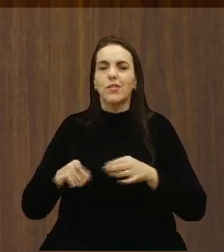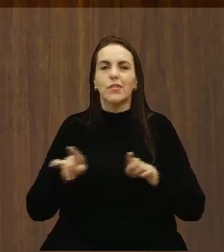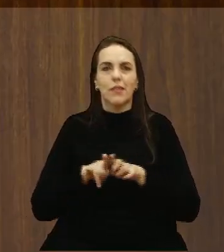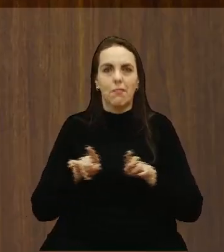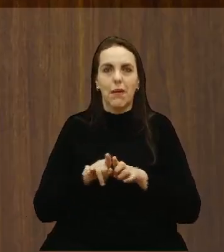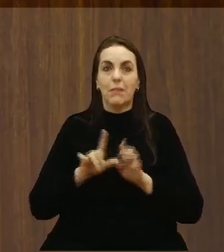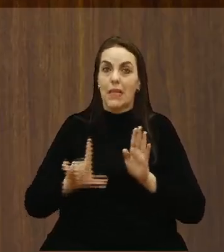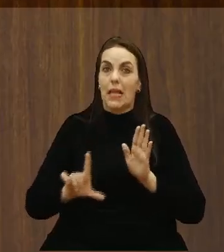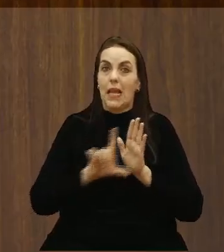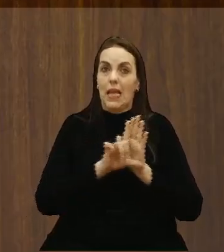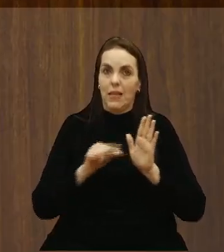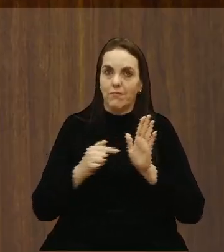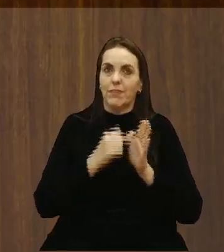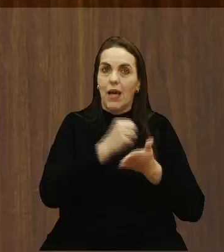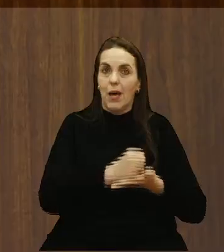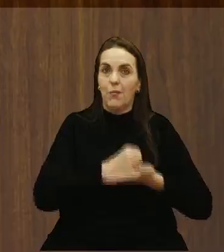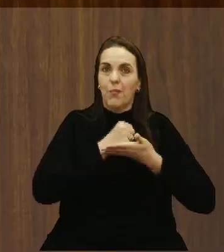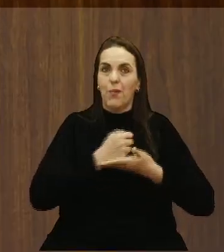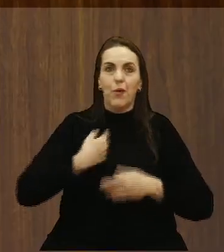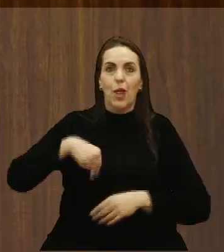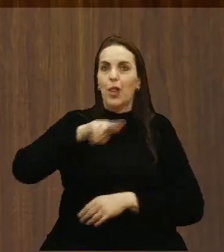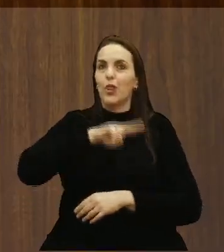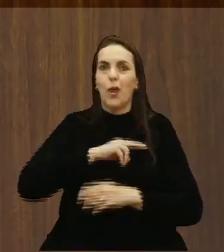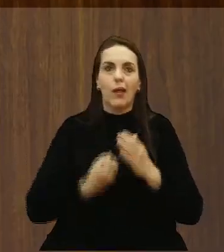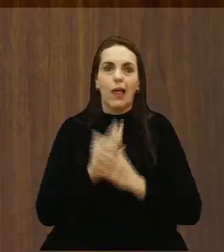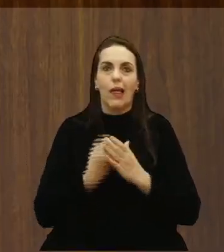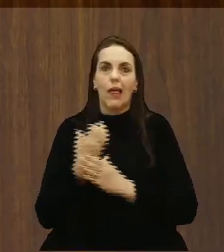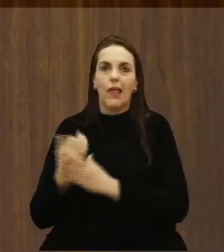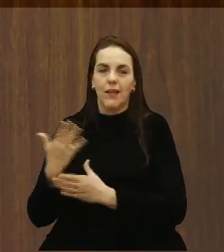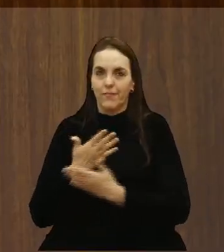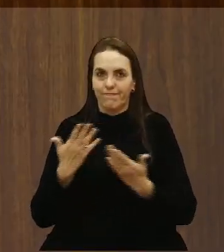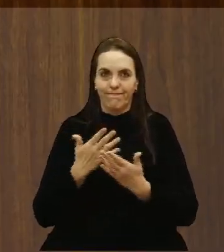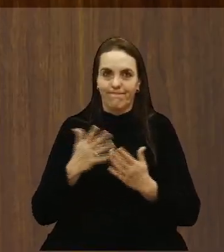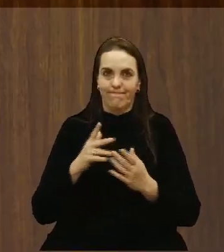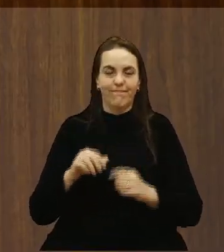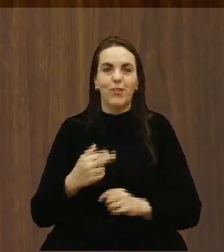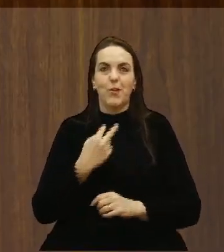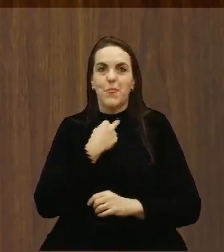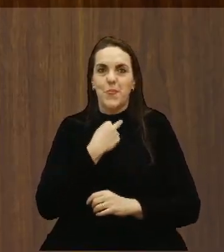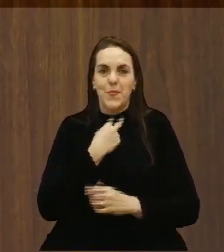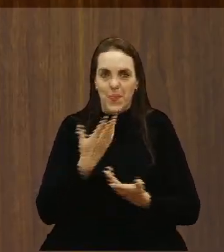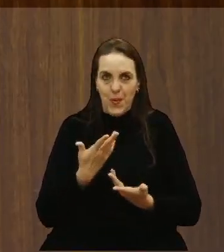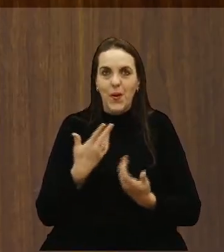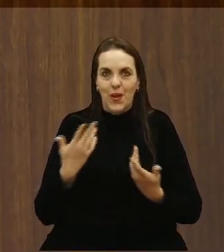em leis, né? Não é nós que fizemos as leis que não podemos ter,